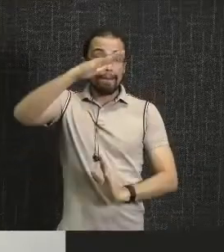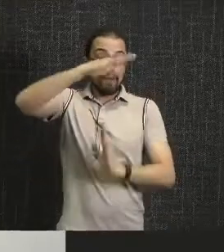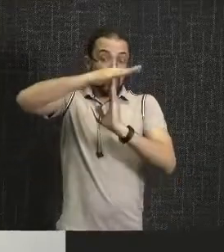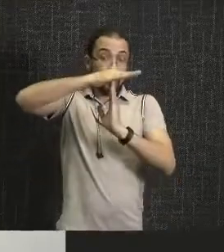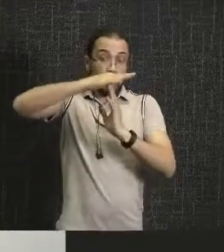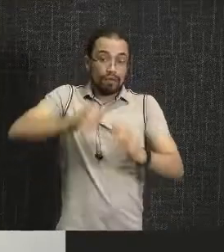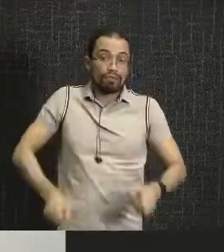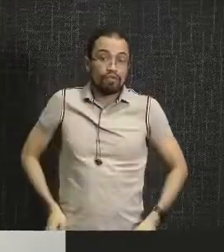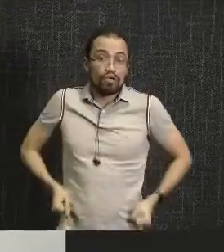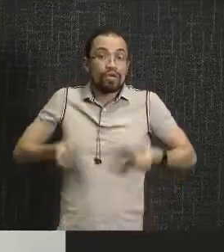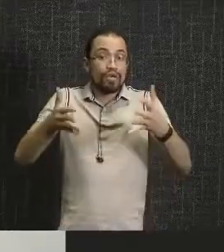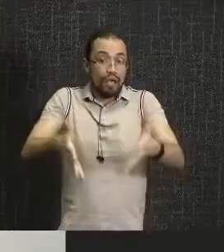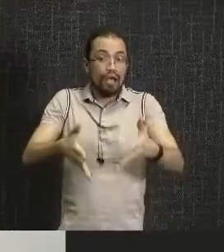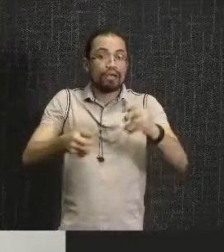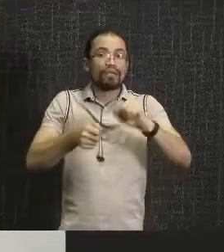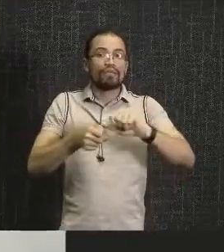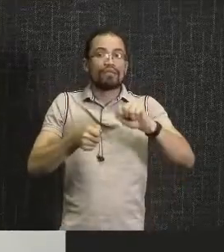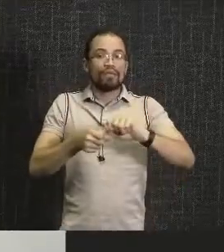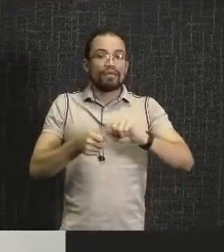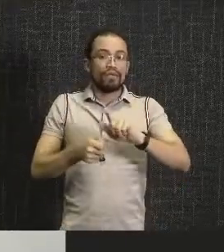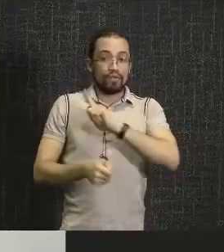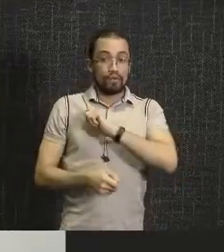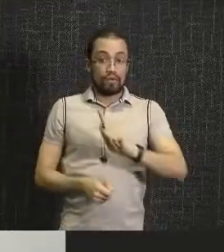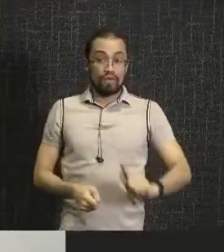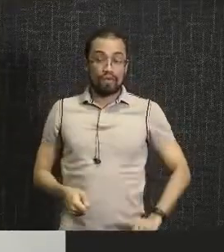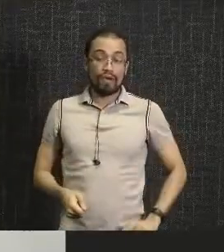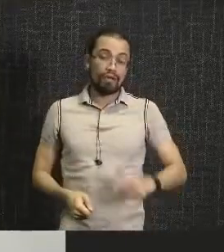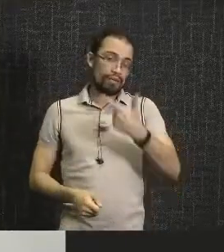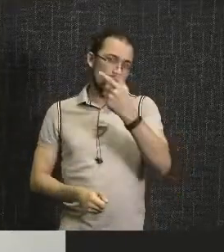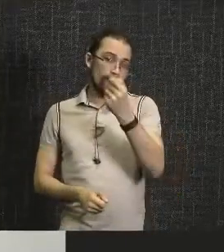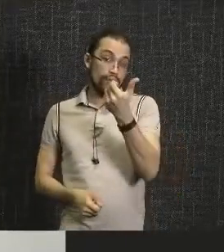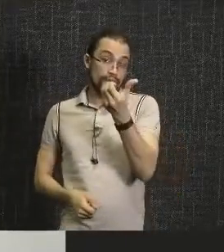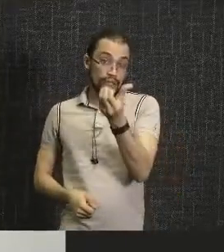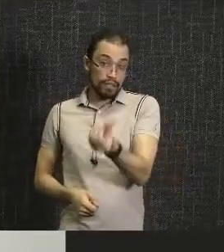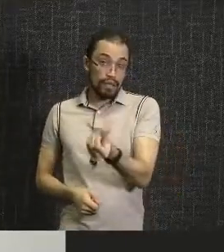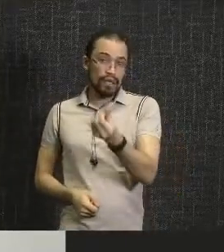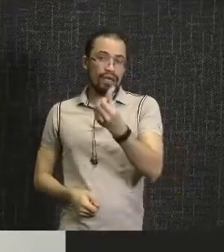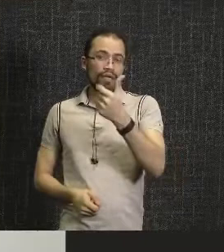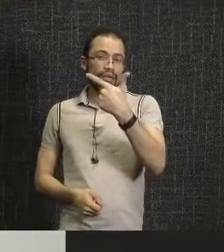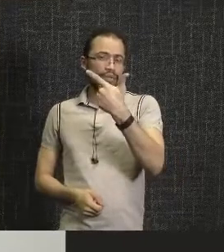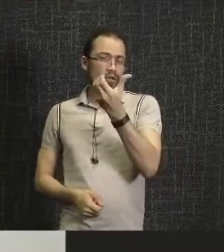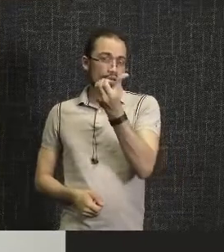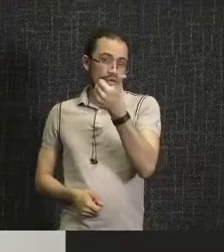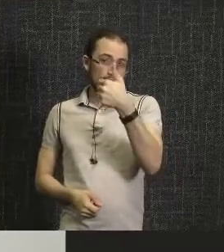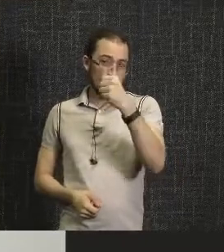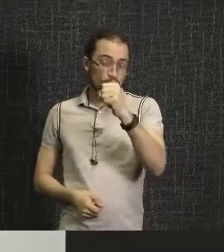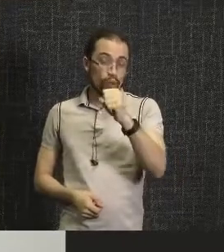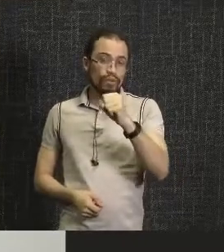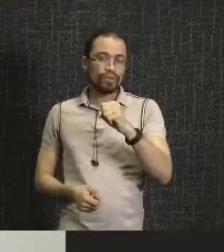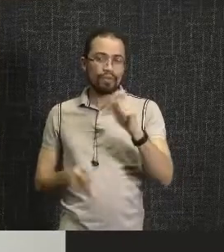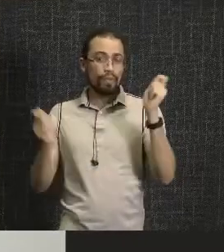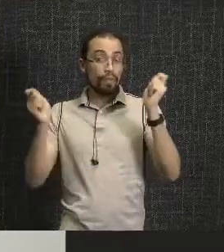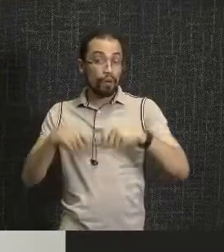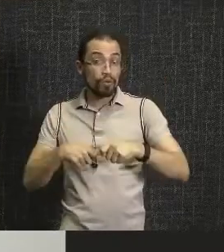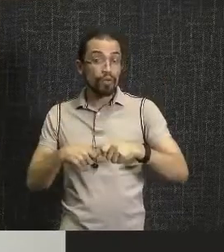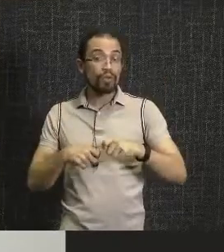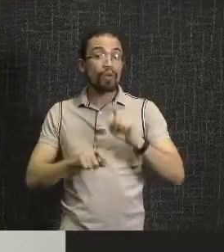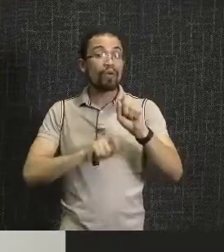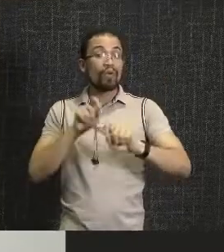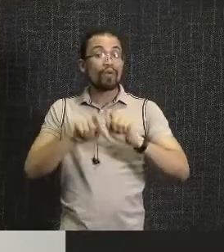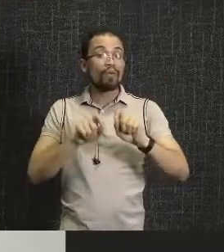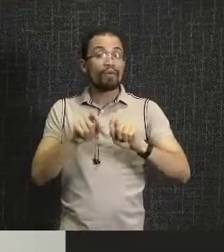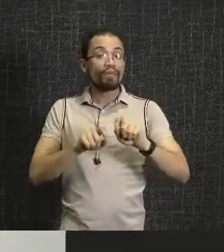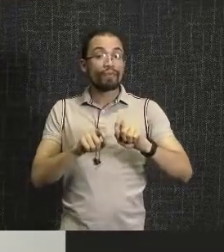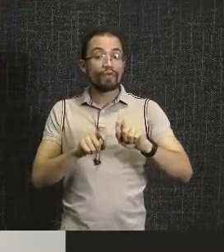foi implementado ali em 2017, 2018, ele propiciou um espaço para